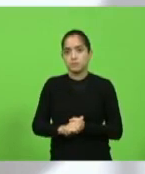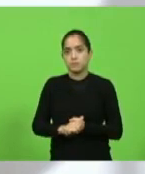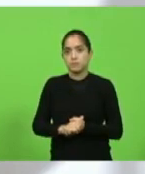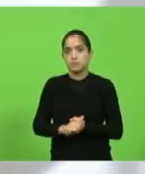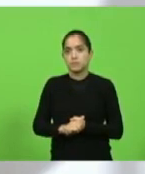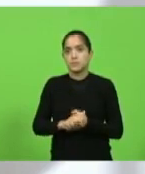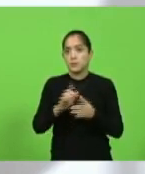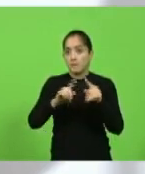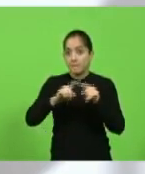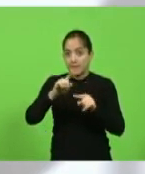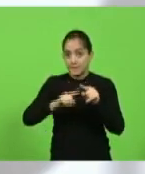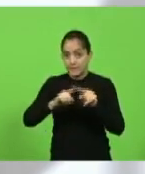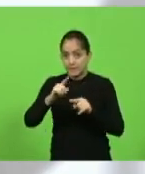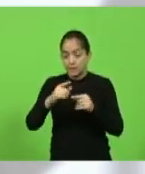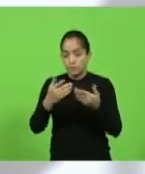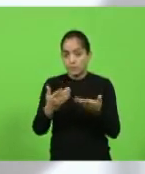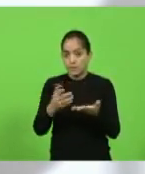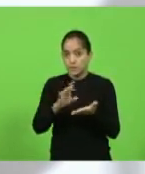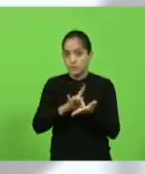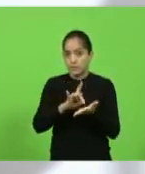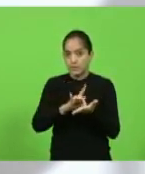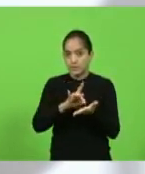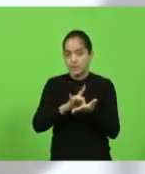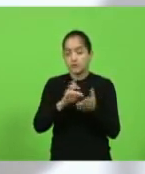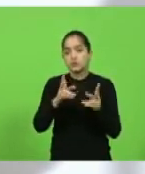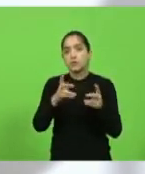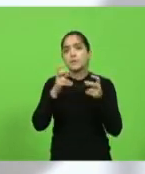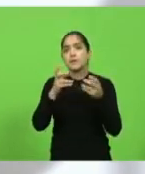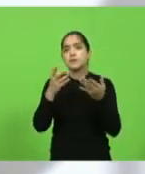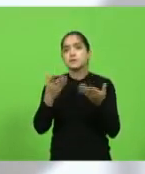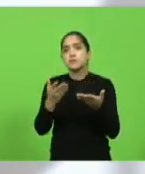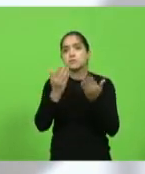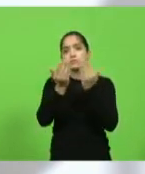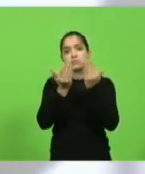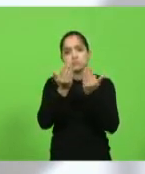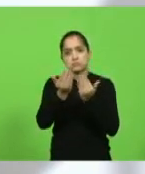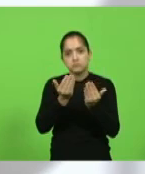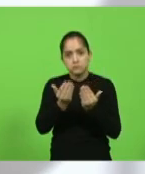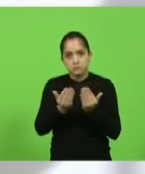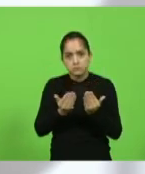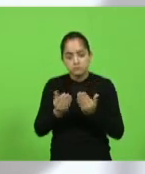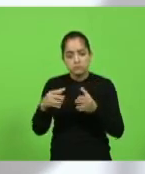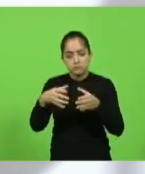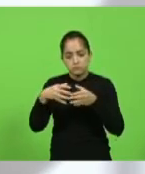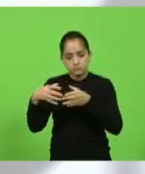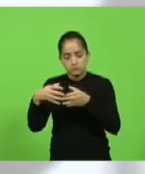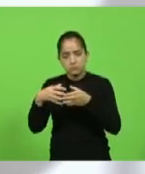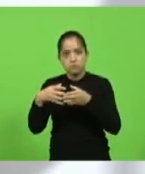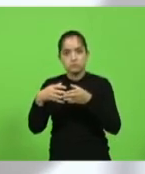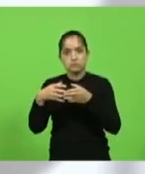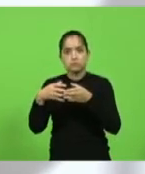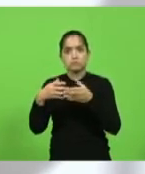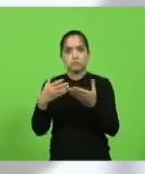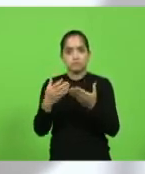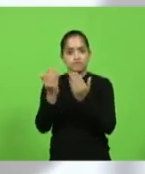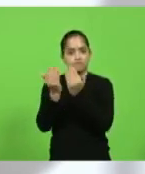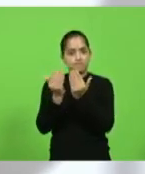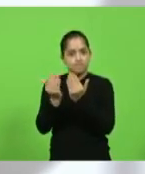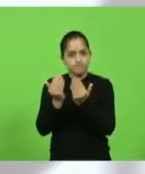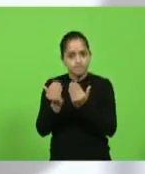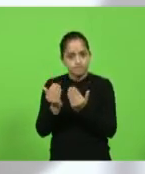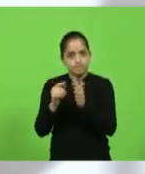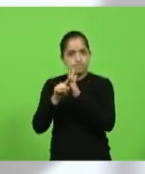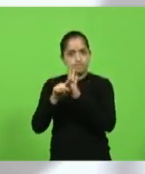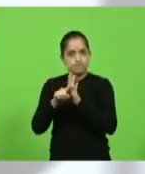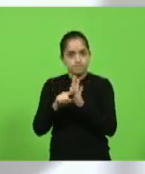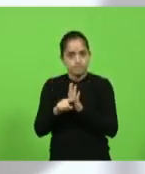materialmente, a bem da verdade, percebo que a análise feita por aqueles órgãos de apuração se distanciou em muito dos